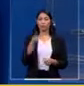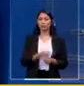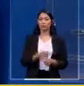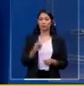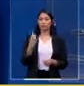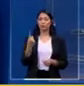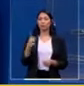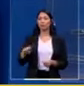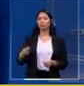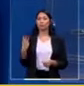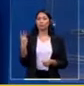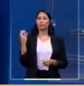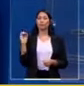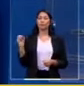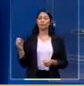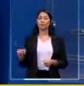de